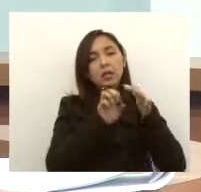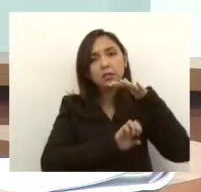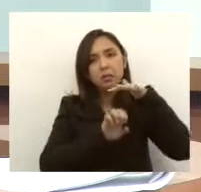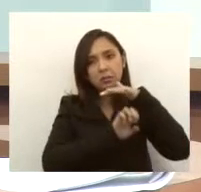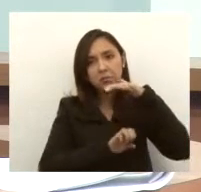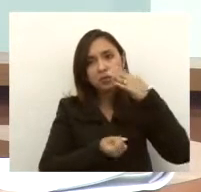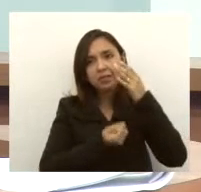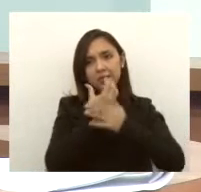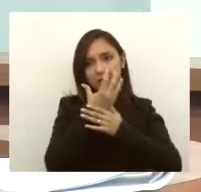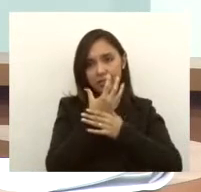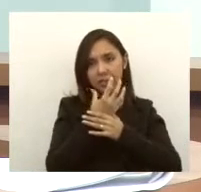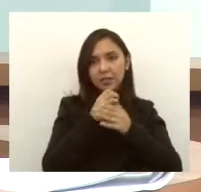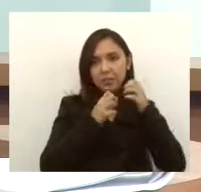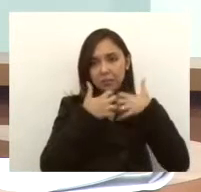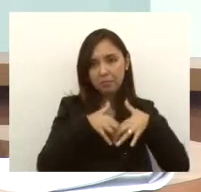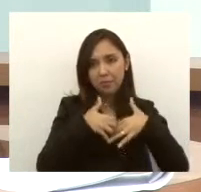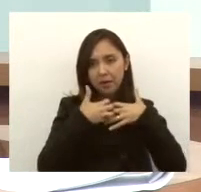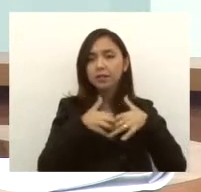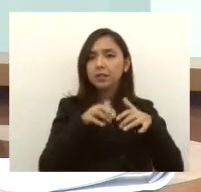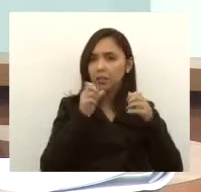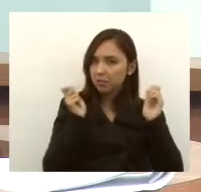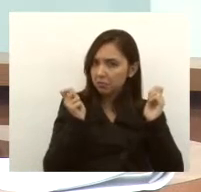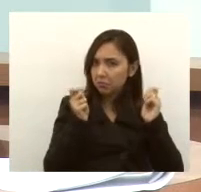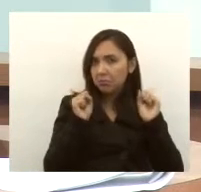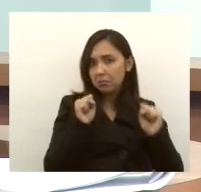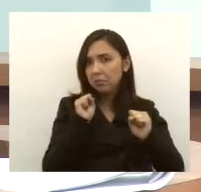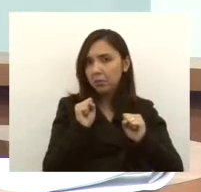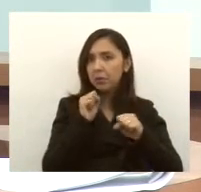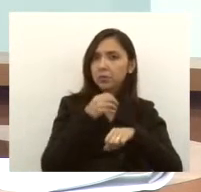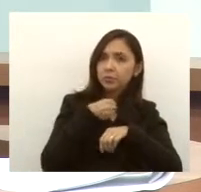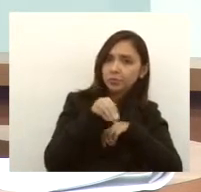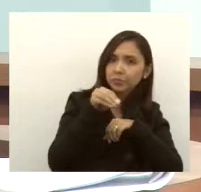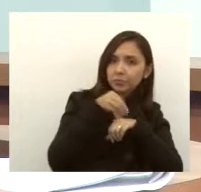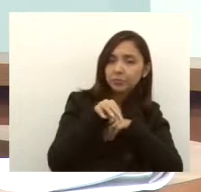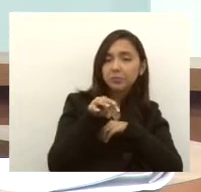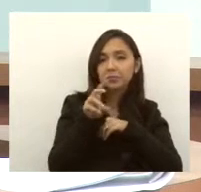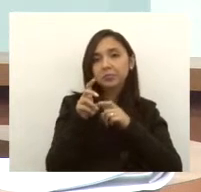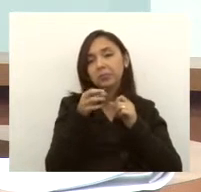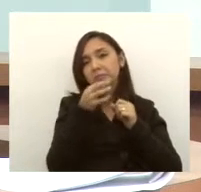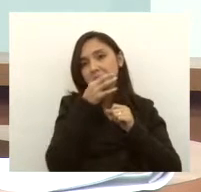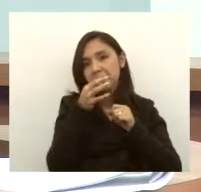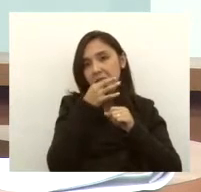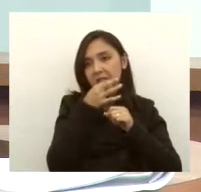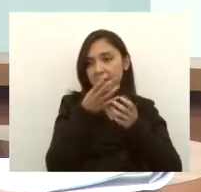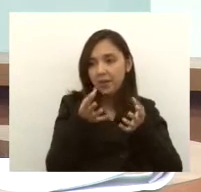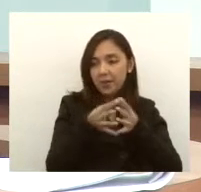constrói máquinas, né? Ela pode dar sugestão, né? Ela pode